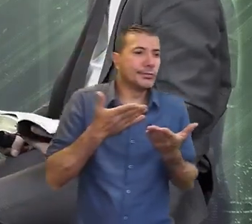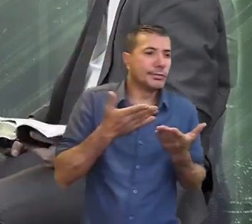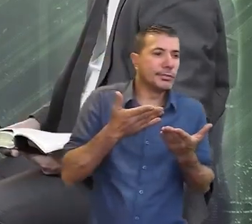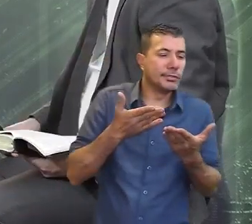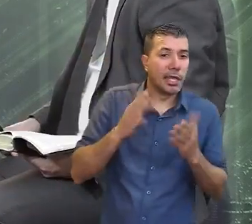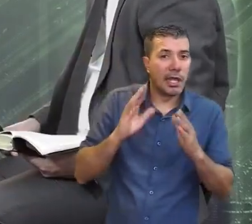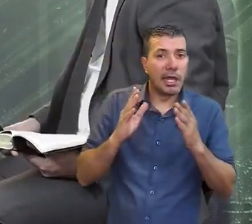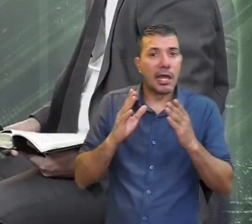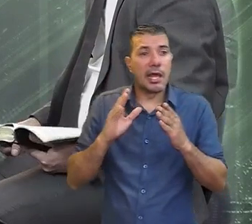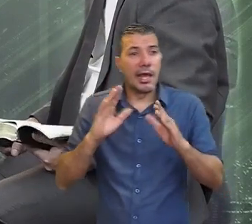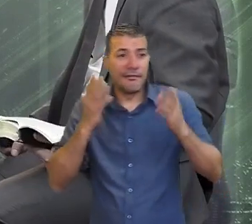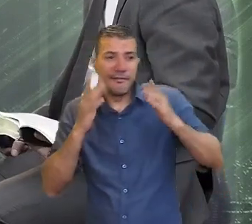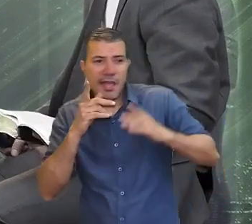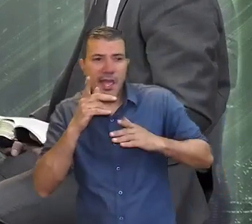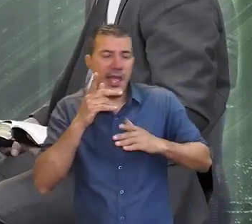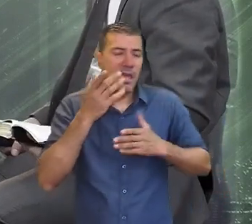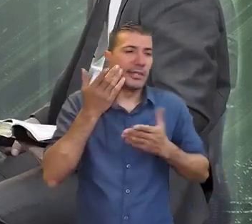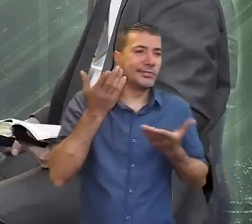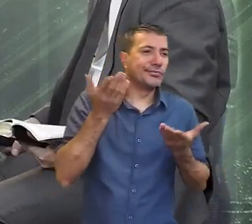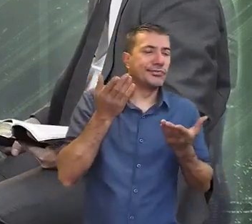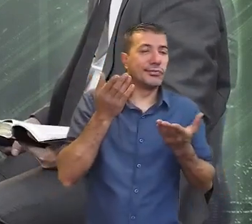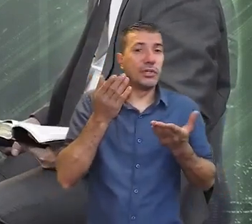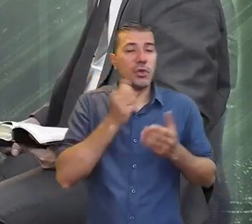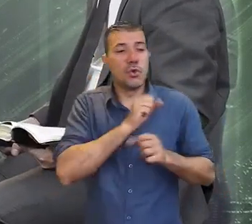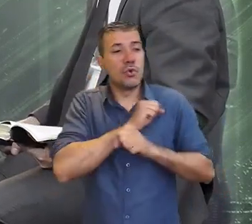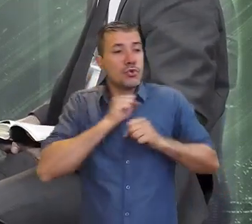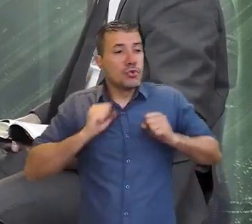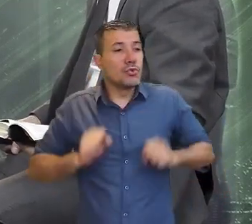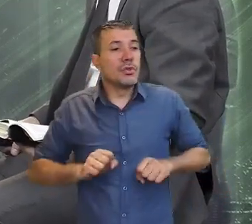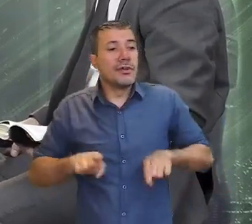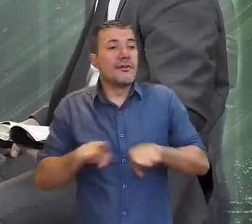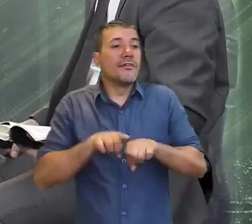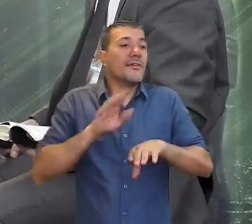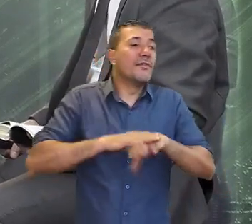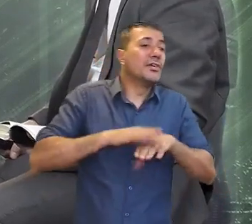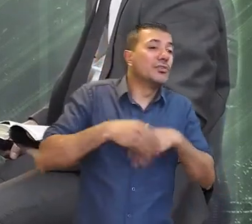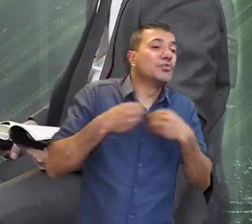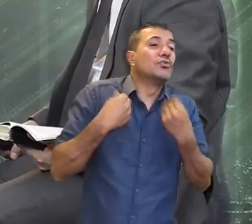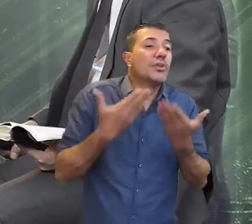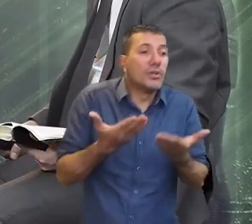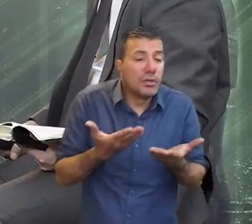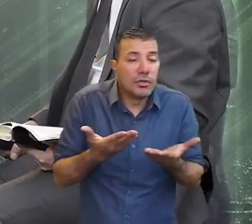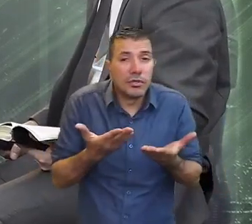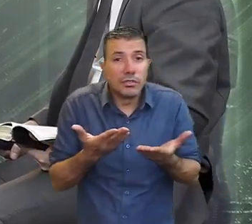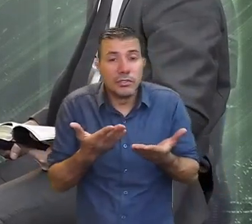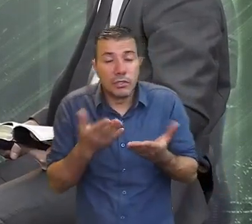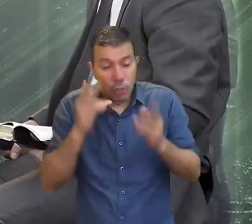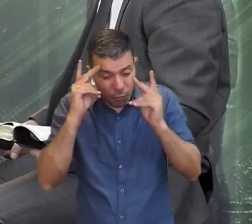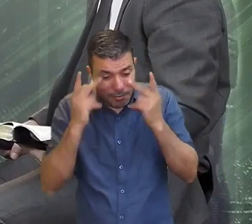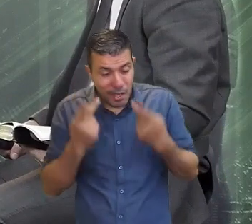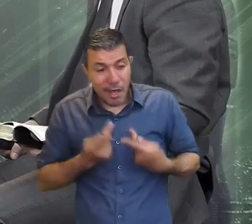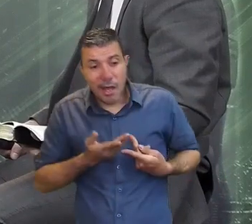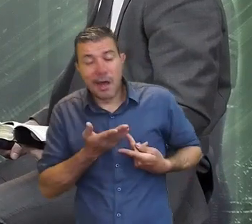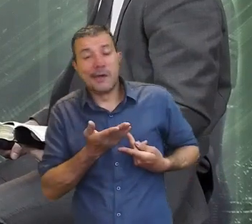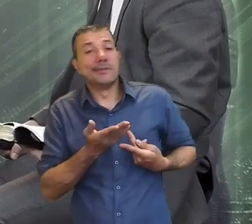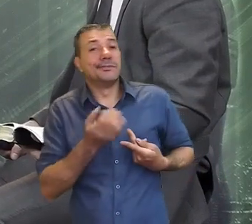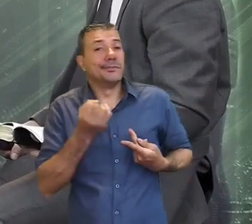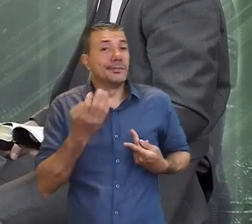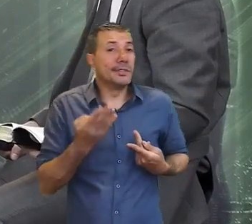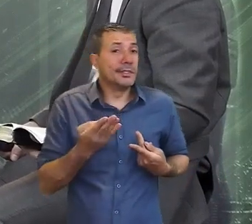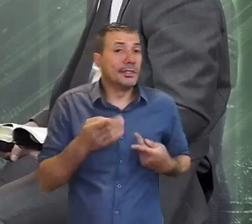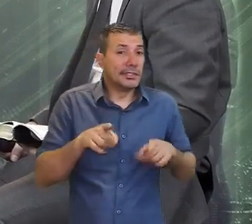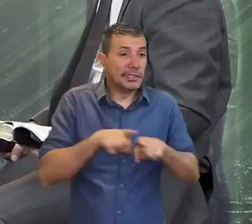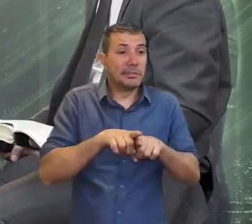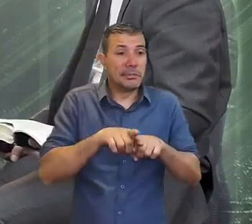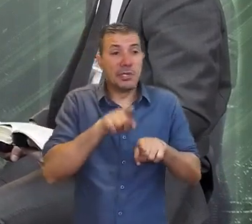da expiação, o que fazia o sumo sacerdote? Porque o sacerdote também, o sacerdote humano, ele também